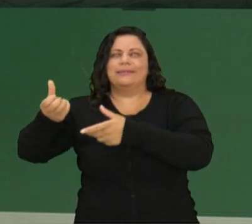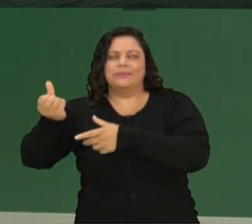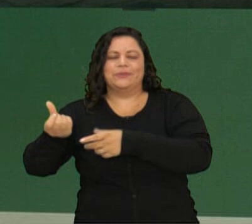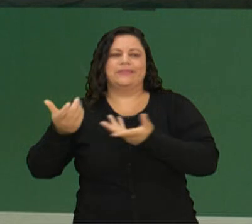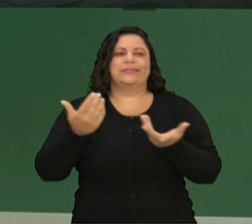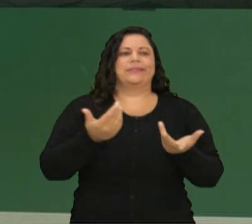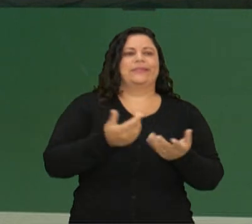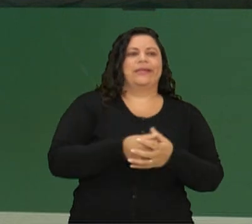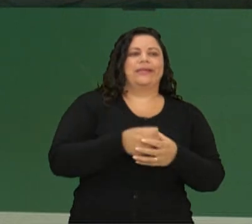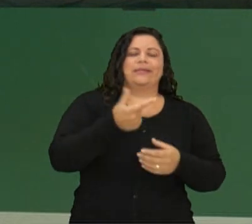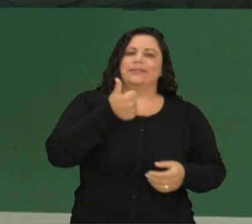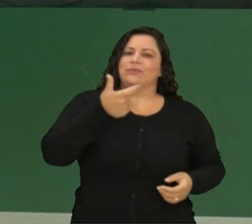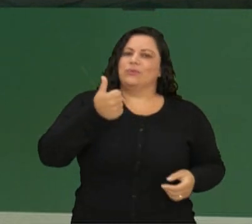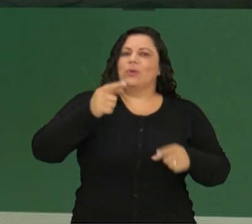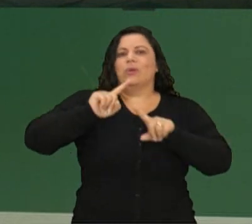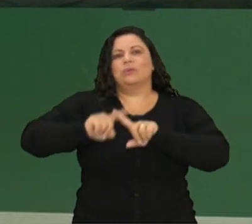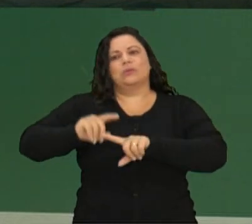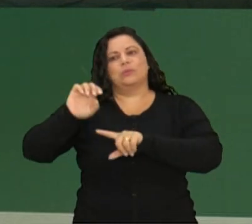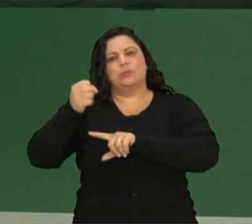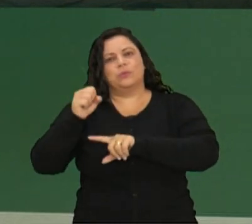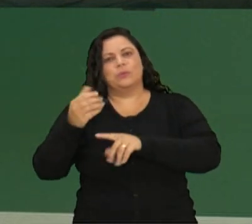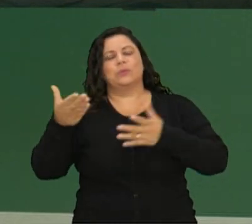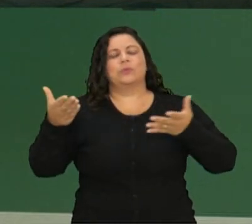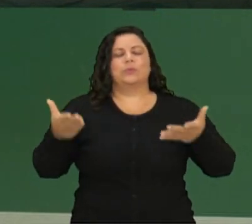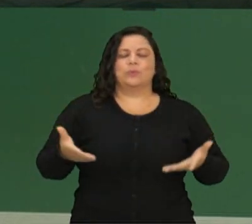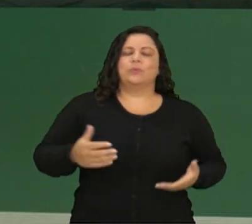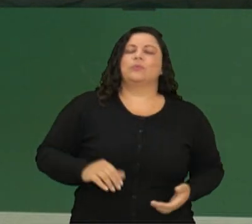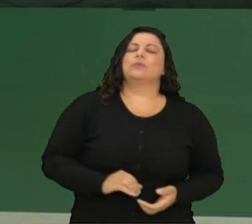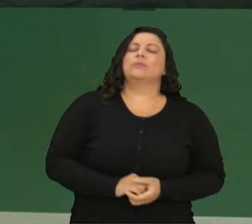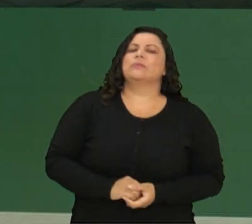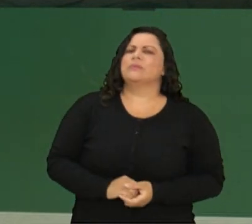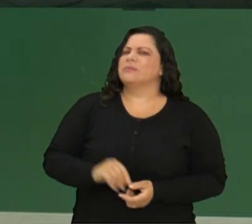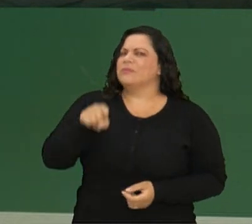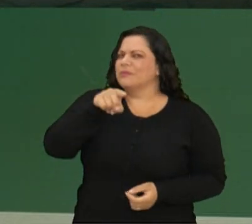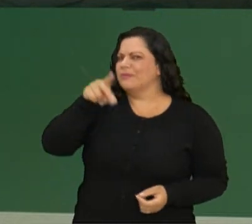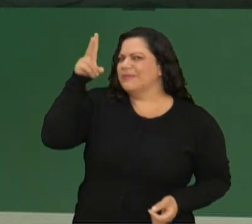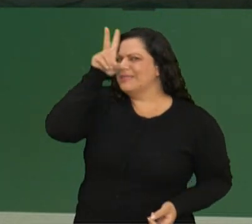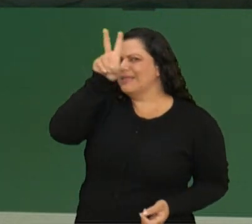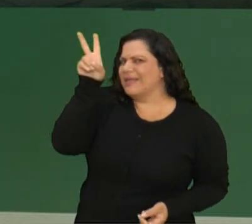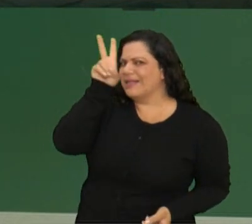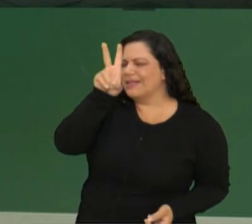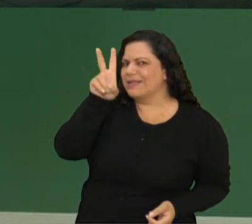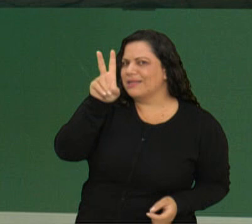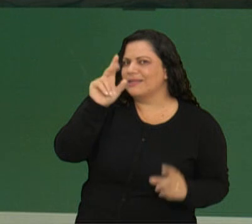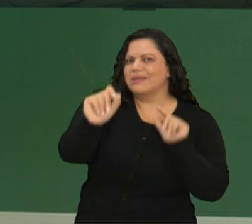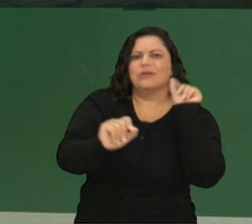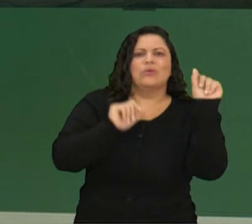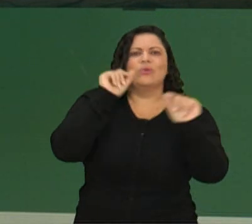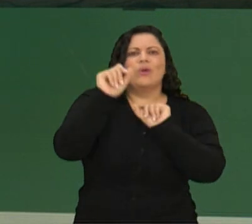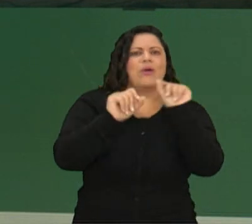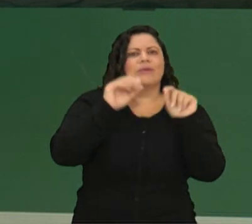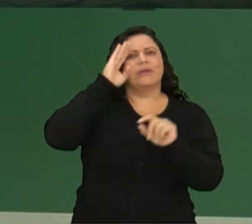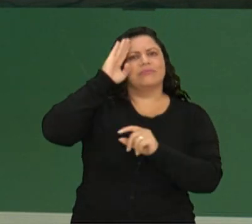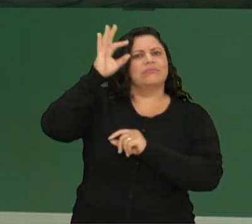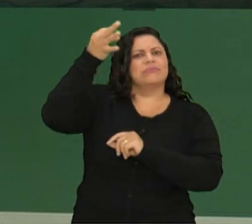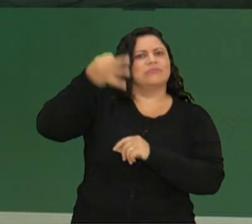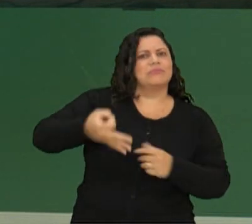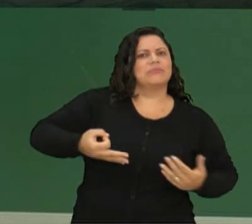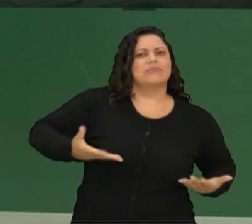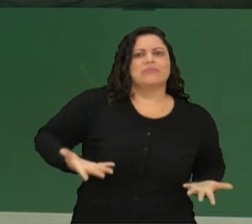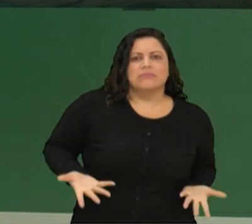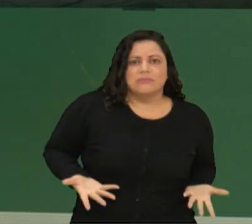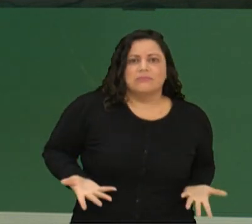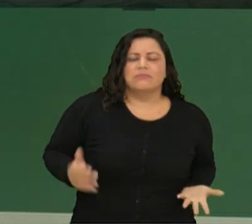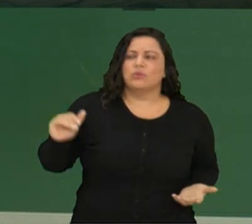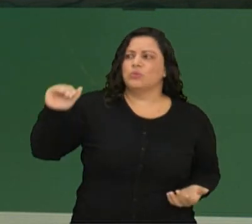60, né? A gente usa essa abreviação. E aí, então, será que você lembra qual seria a pressão ideal para um indivíduo